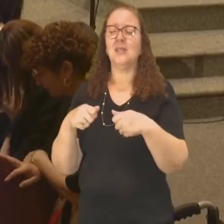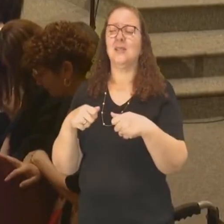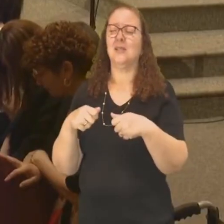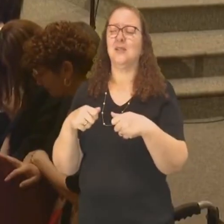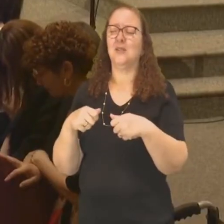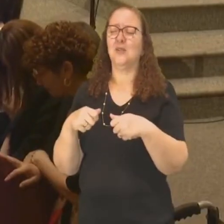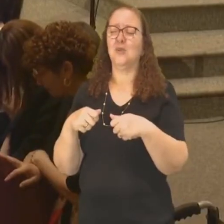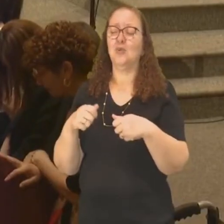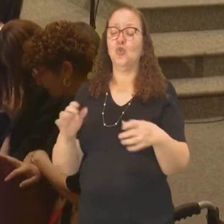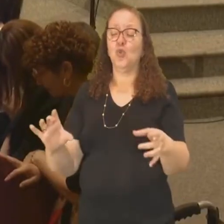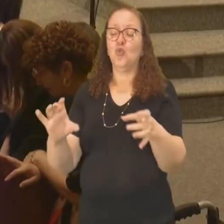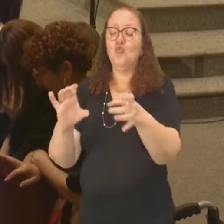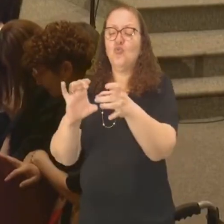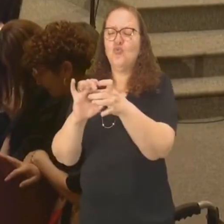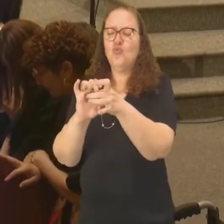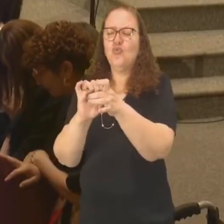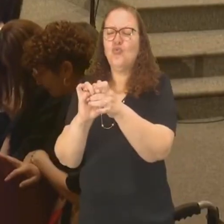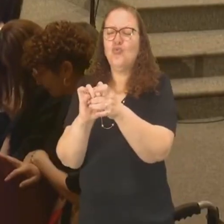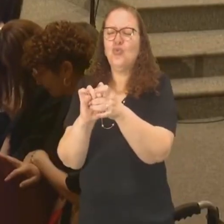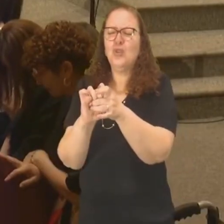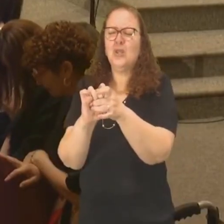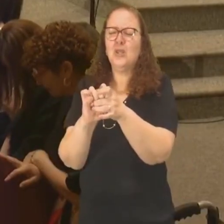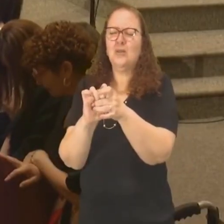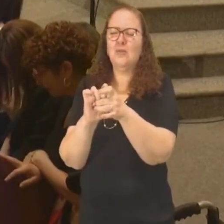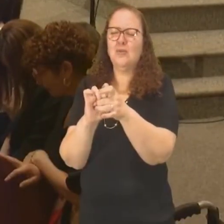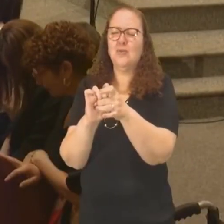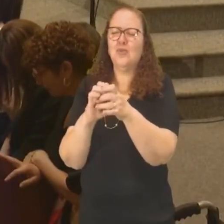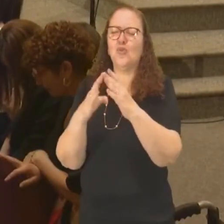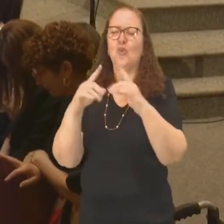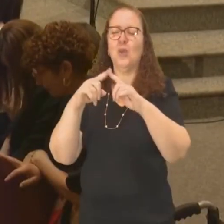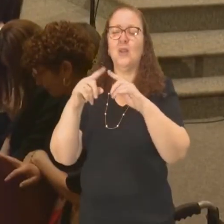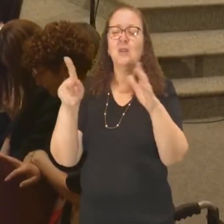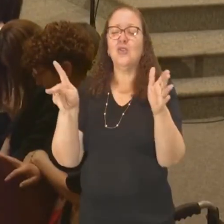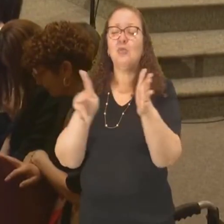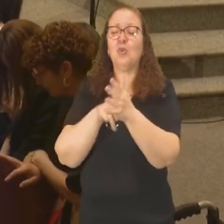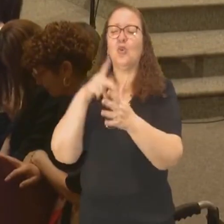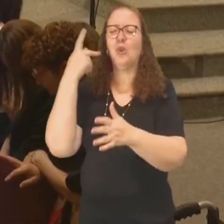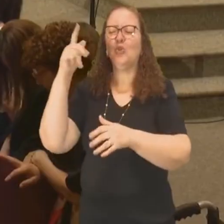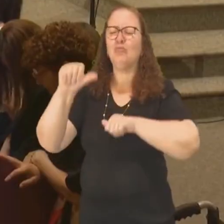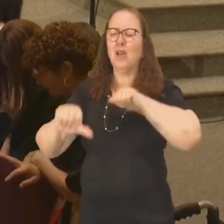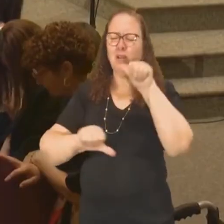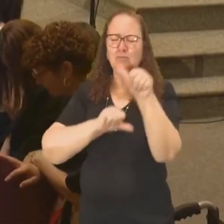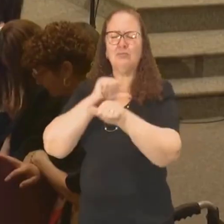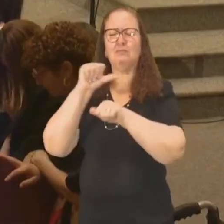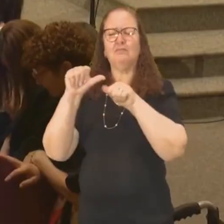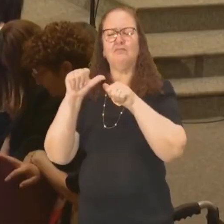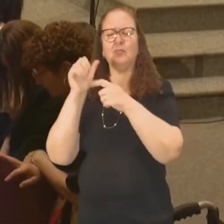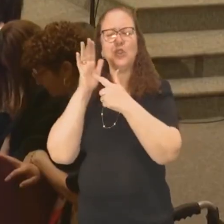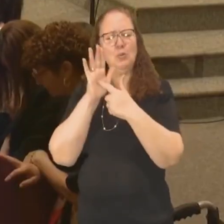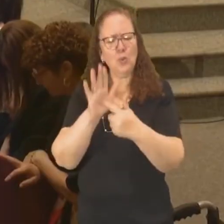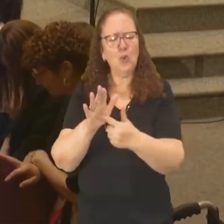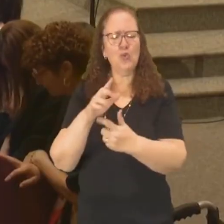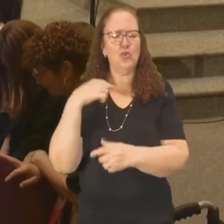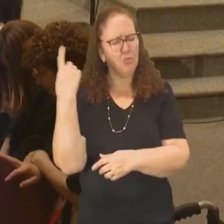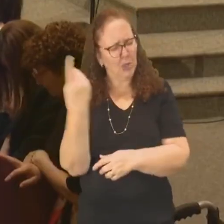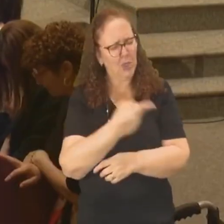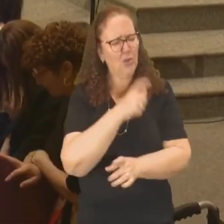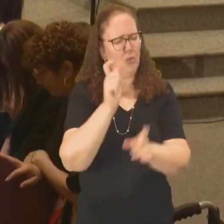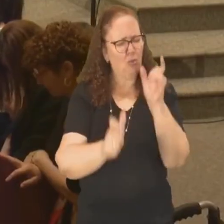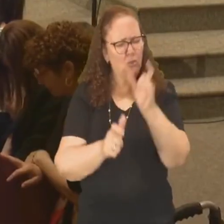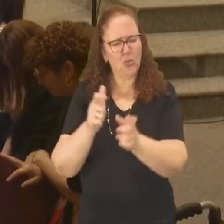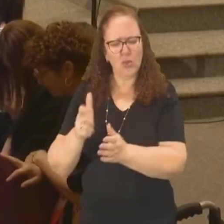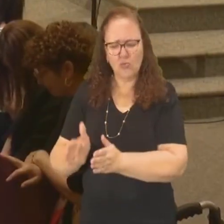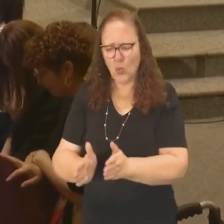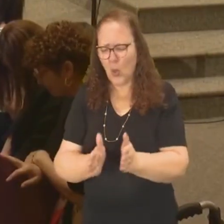como igreja. Restaura-nos, Senhor. Aponte para nós o caminho em que devemos